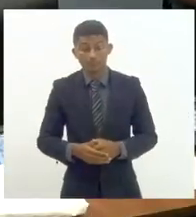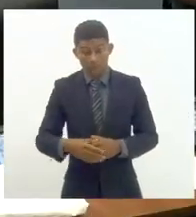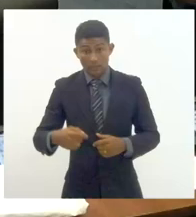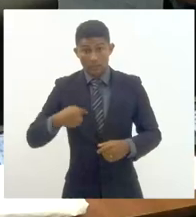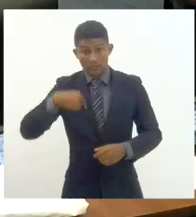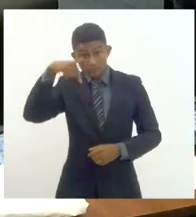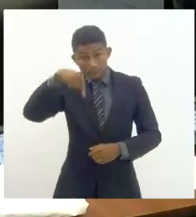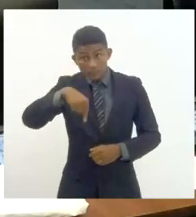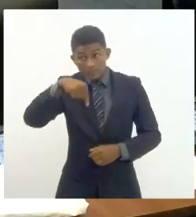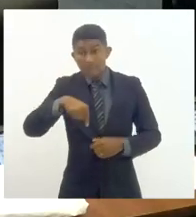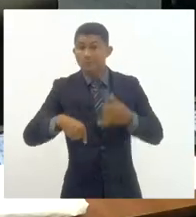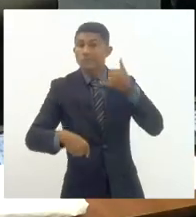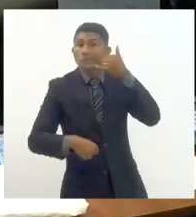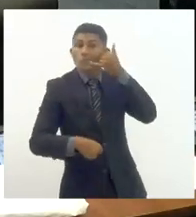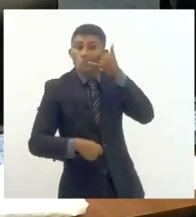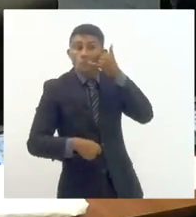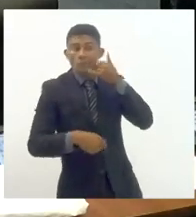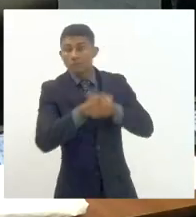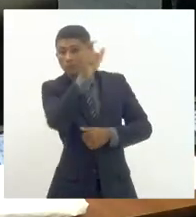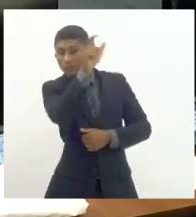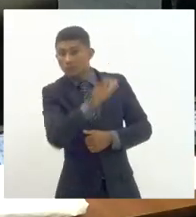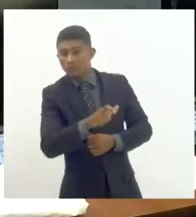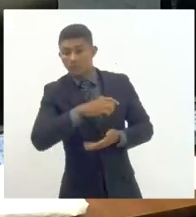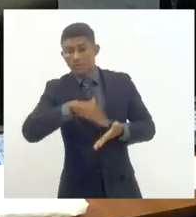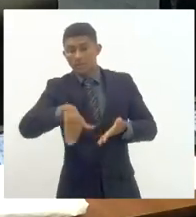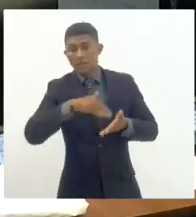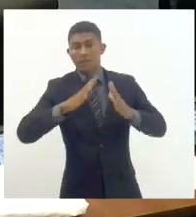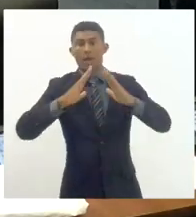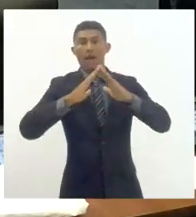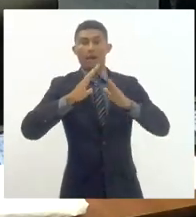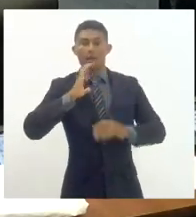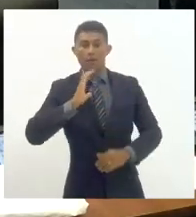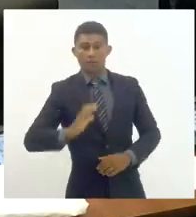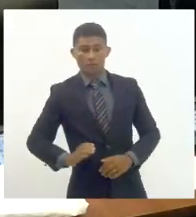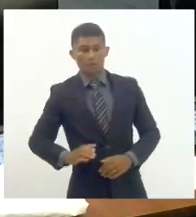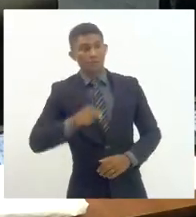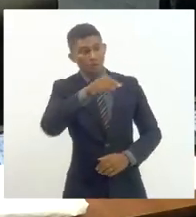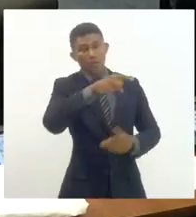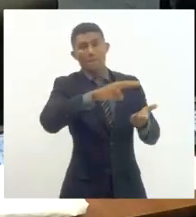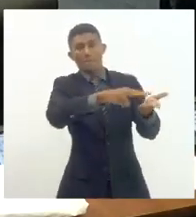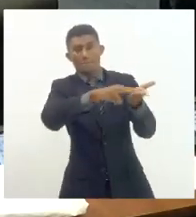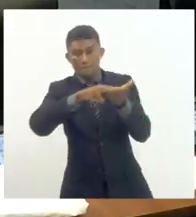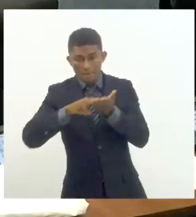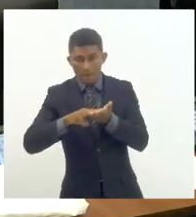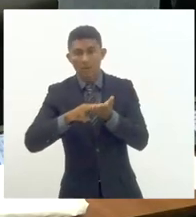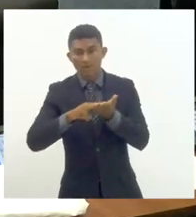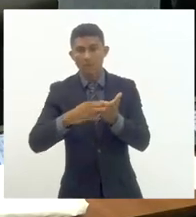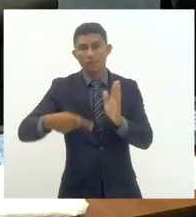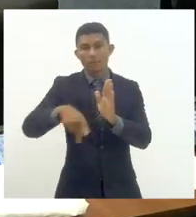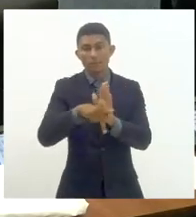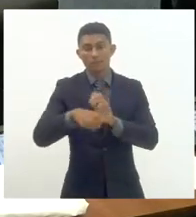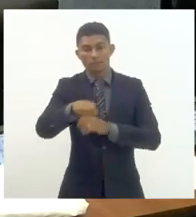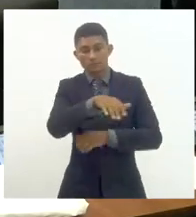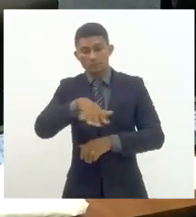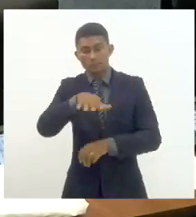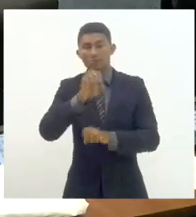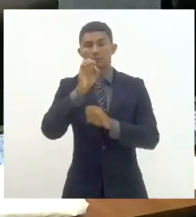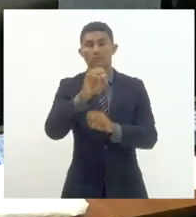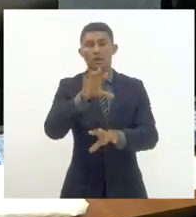aqui com o secretário da Casa Civil. Está mandando para cá a mensagem da educação. Pedi para